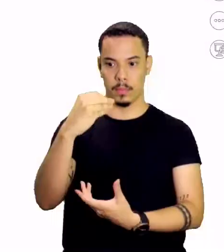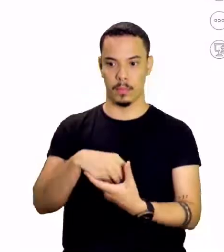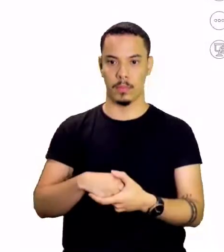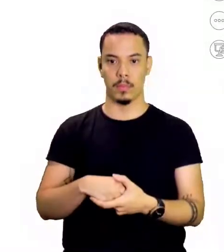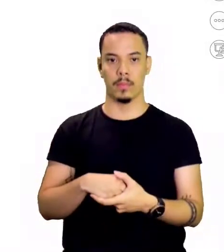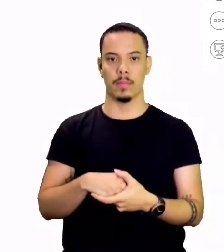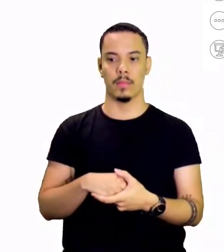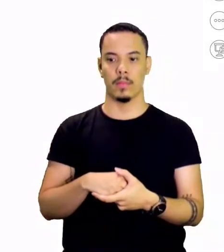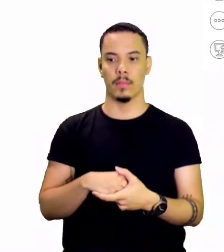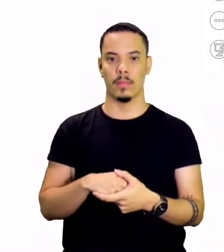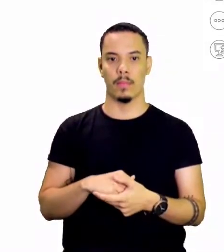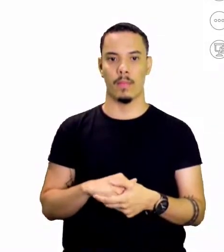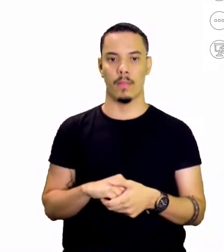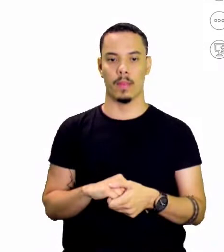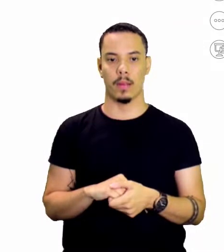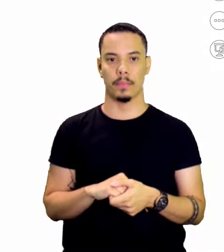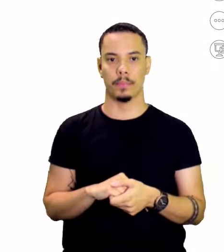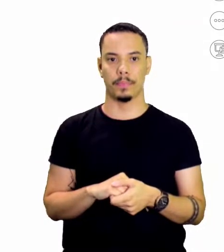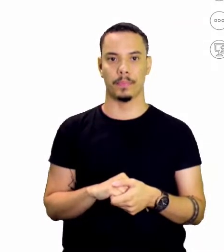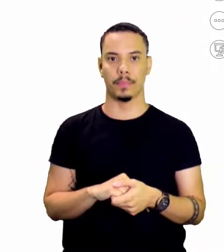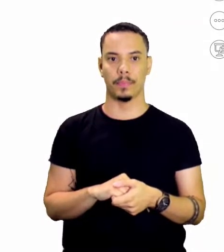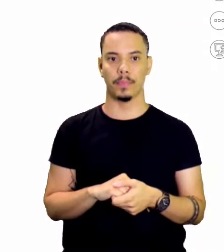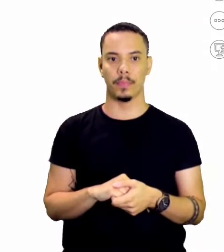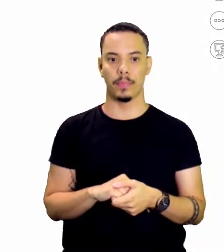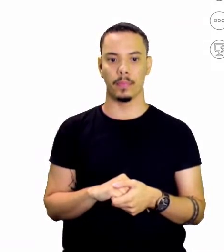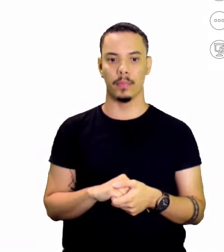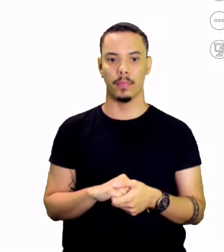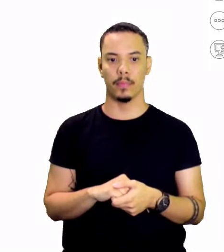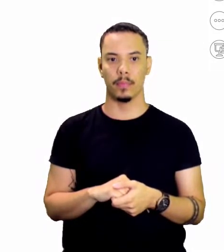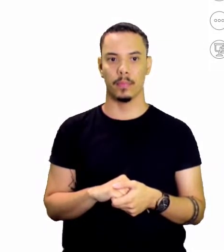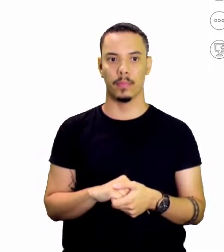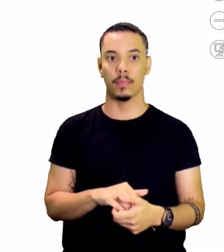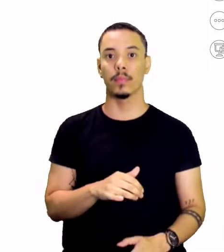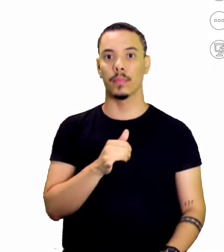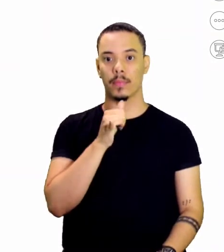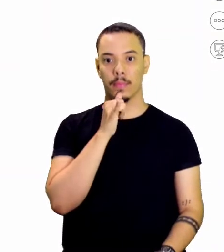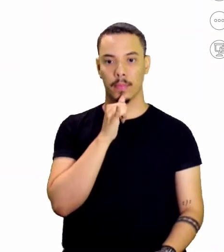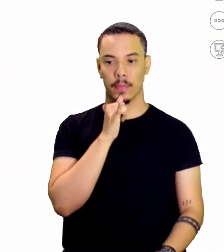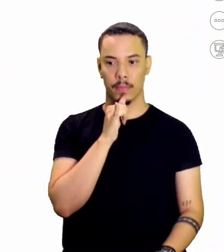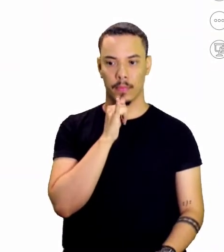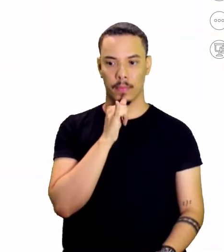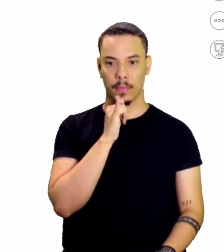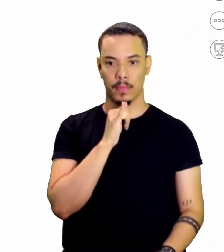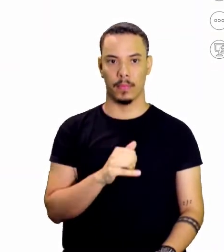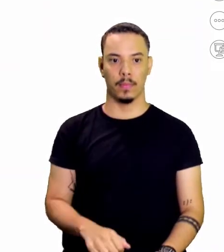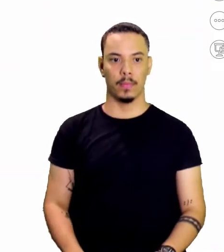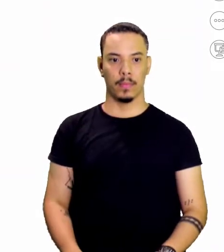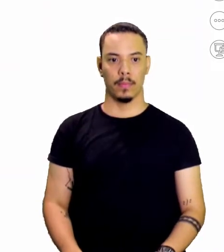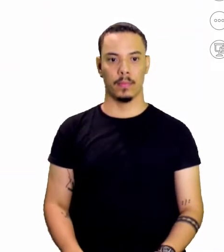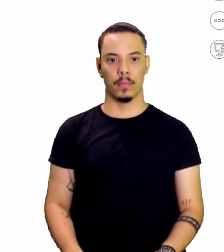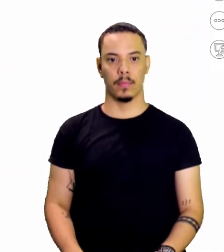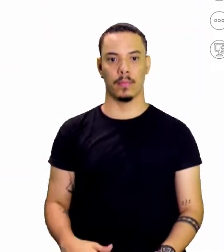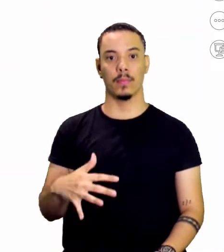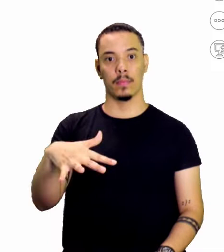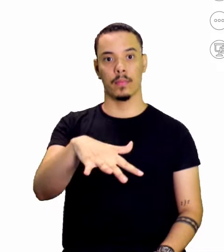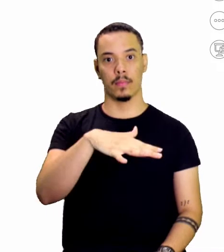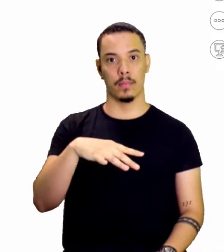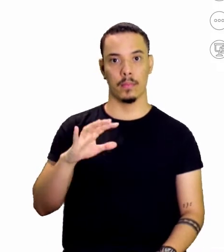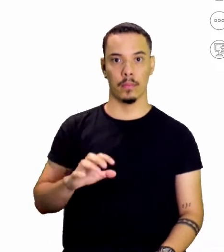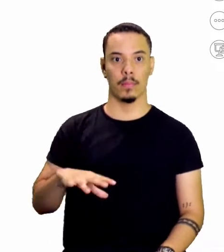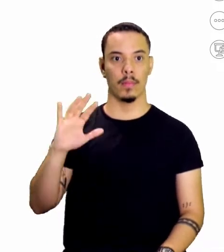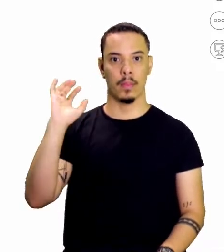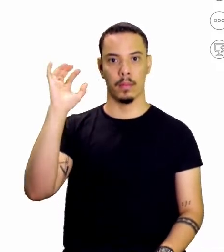continuar olha só e por exemplo que que exemplo temos aqui dessa Olha aí do basquete vendo uma